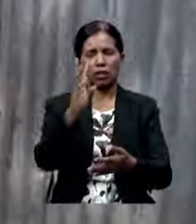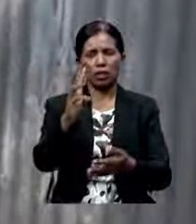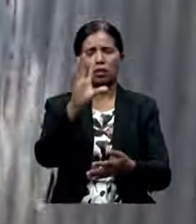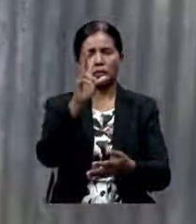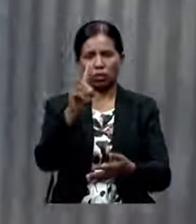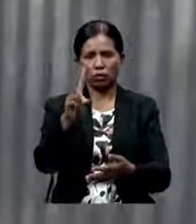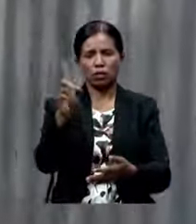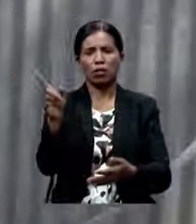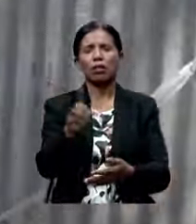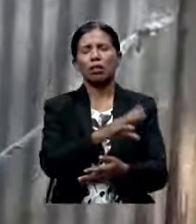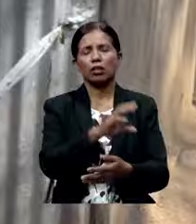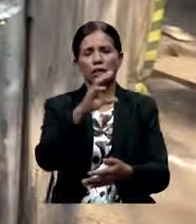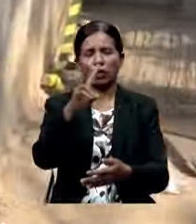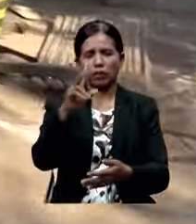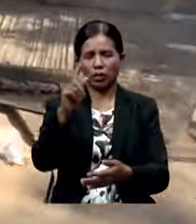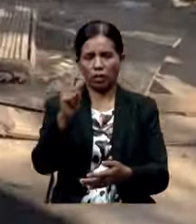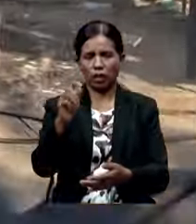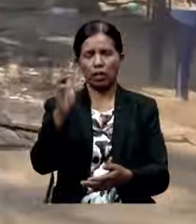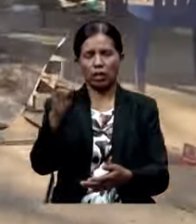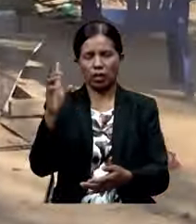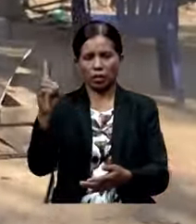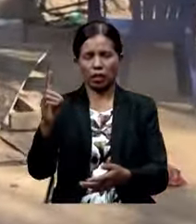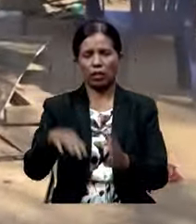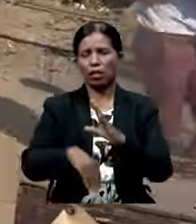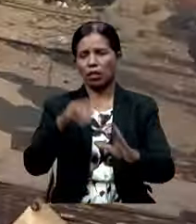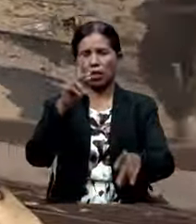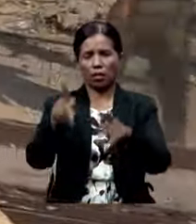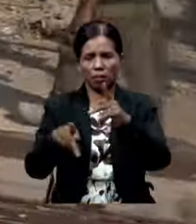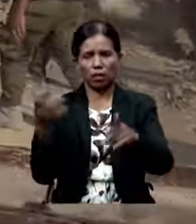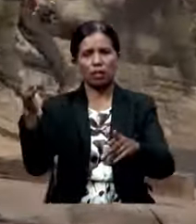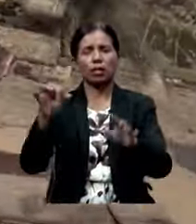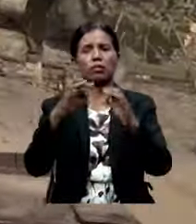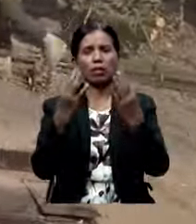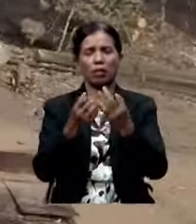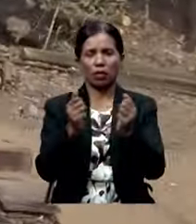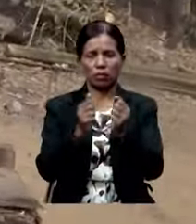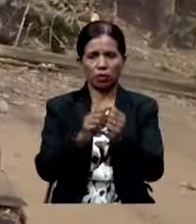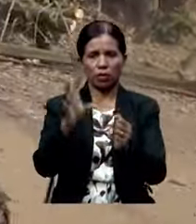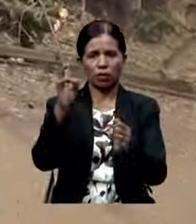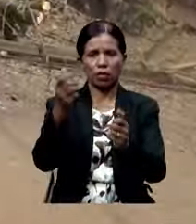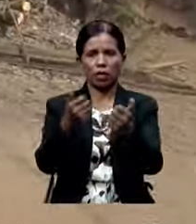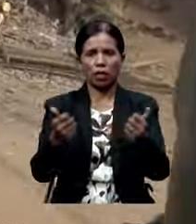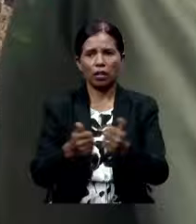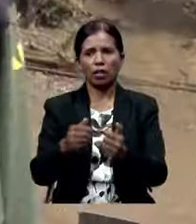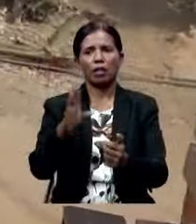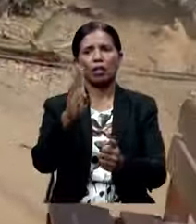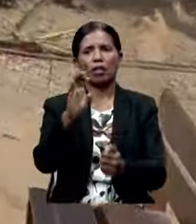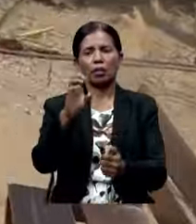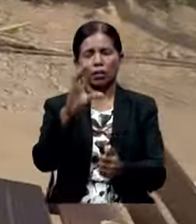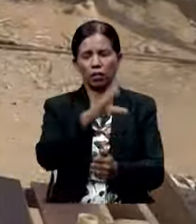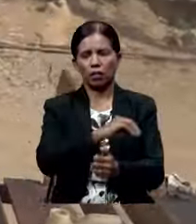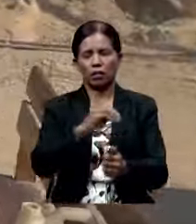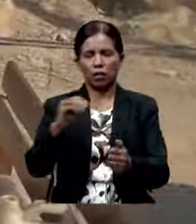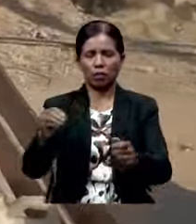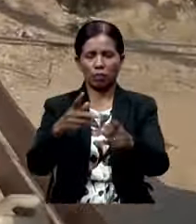0261-23 CVTDD, rodi hasai obrigatoriamente população Umakainhito e a aldeia Bekusi Kraik, Sukubekora,